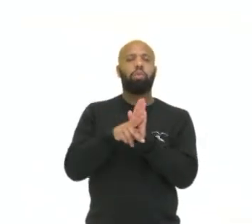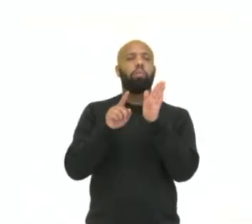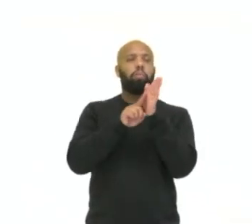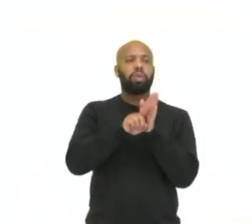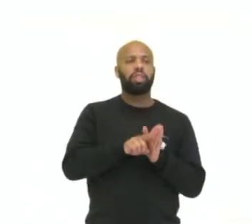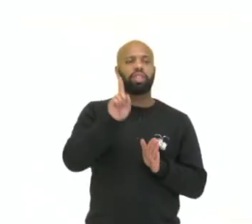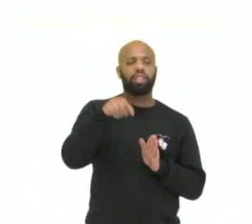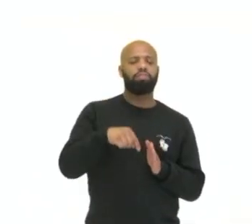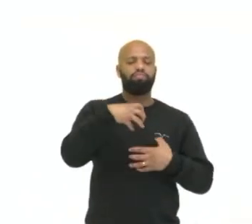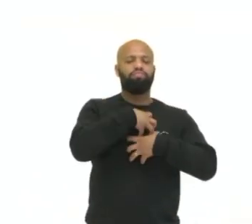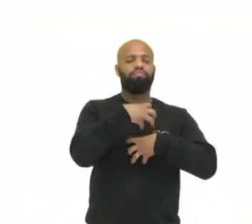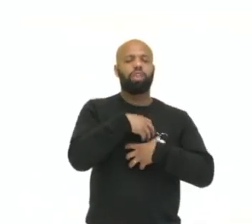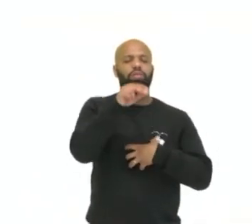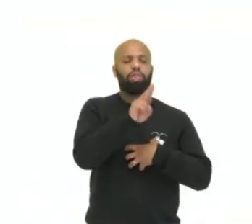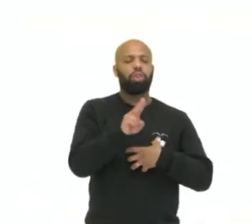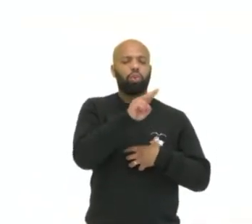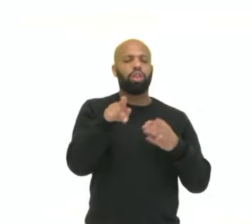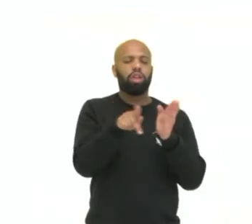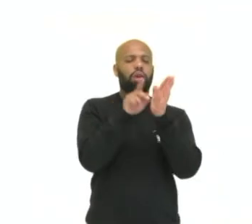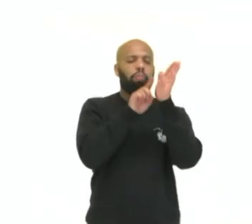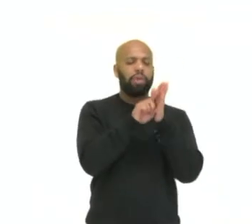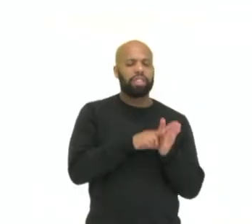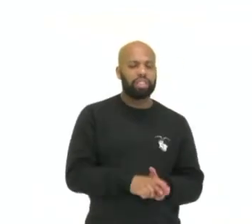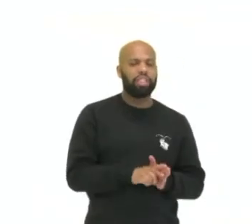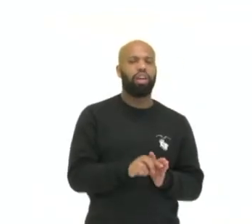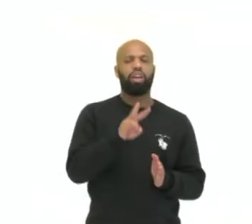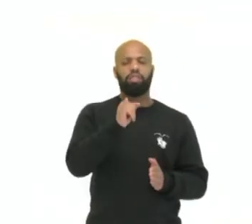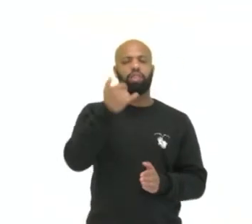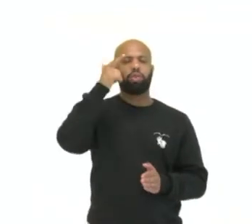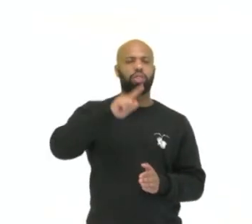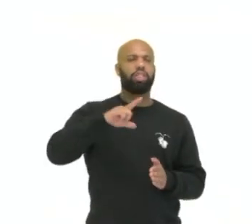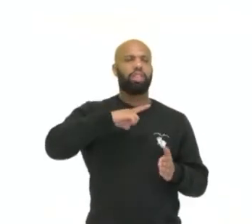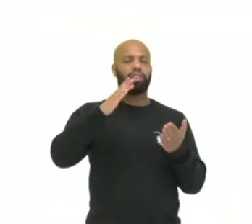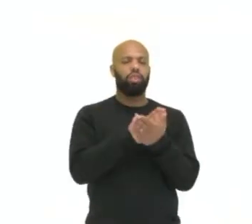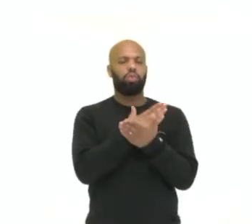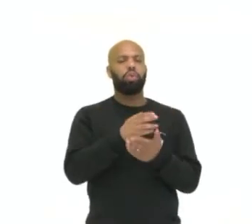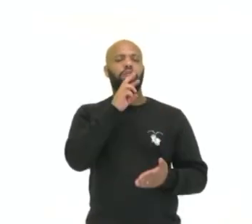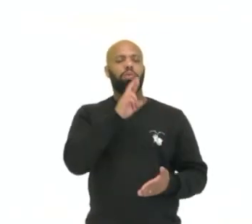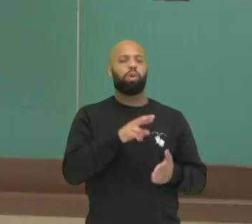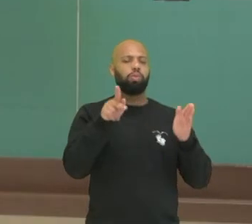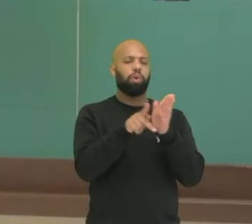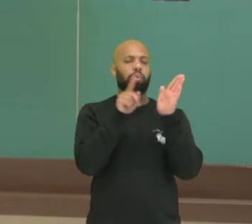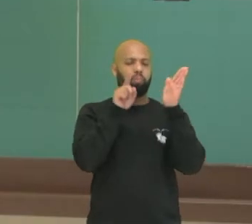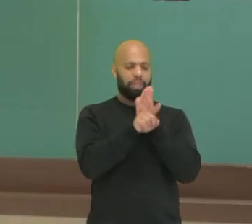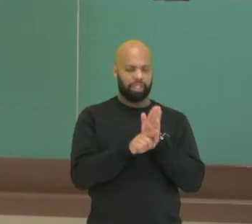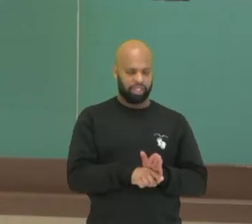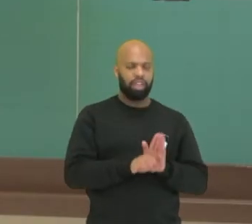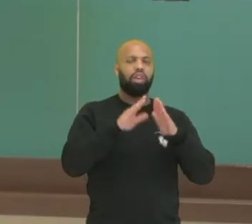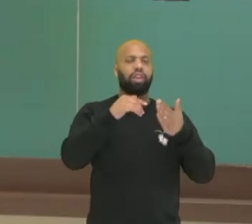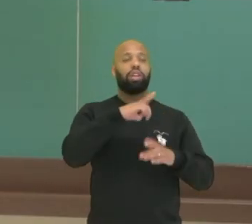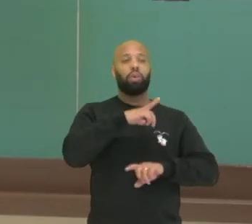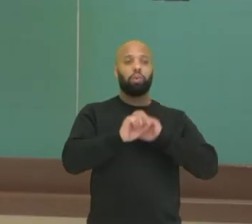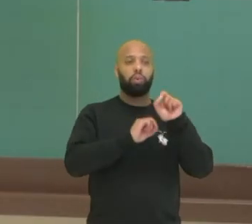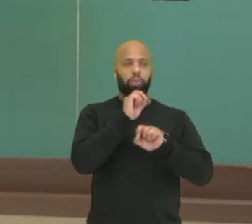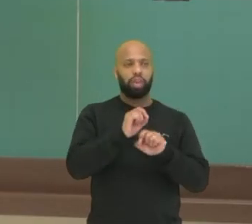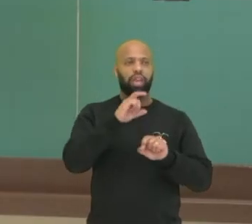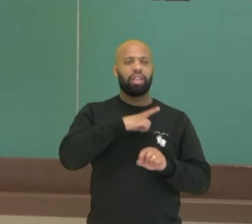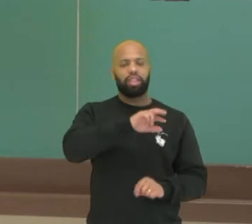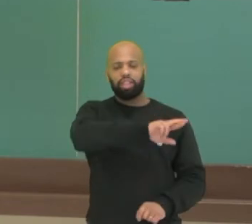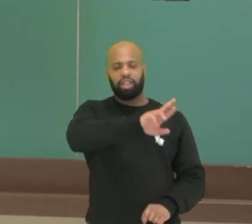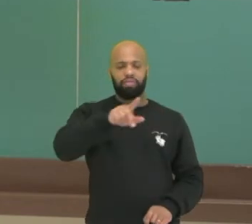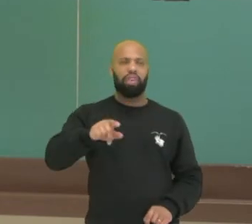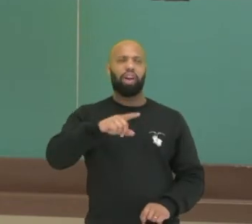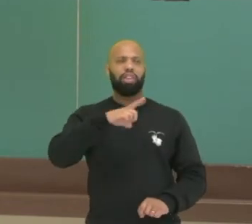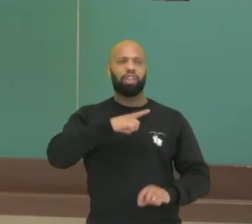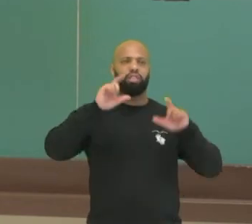dos instrumentos, é um método utilizado para que se chegue a determinado resultado na pesquisa. Então temos aqui vários